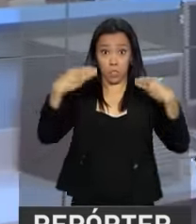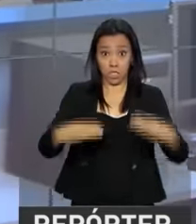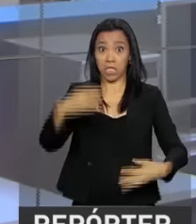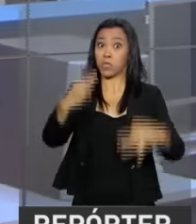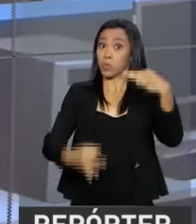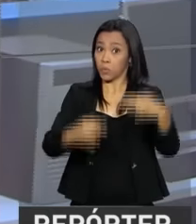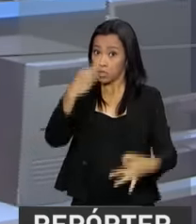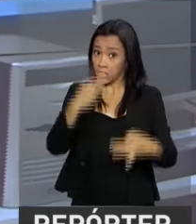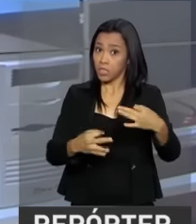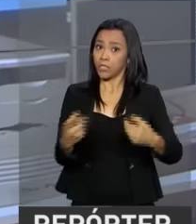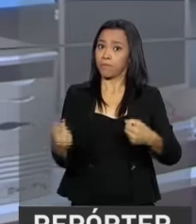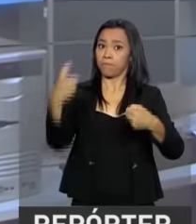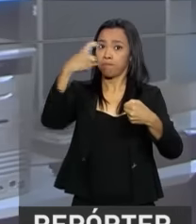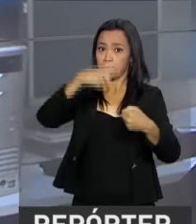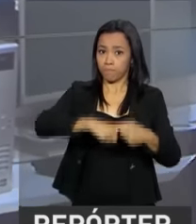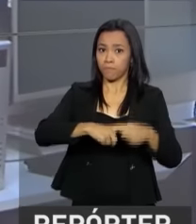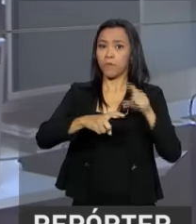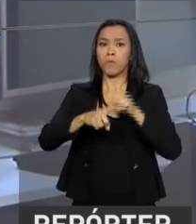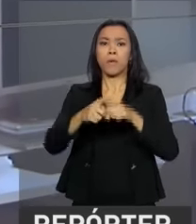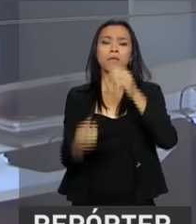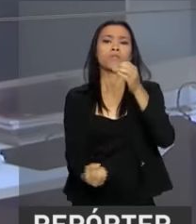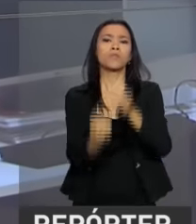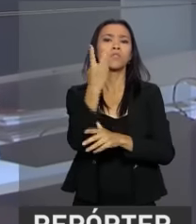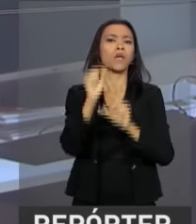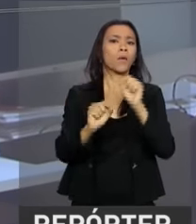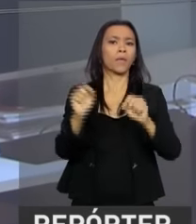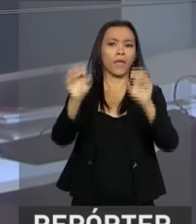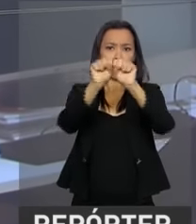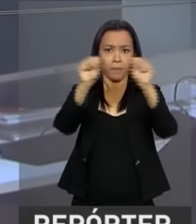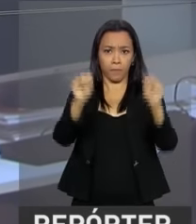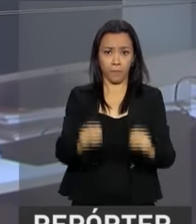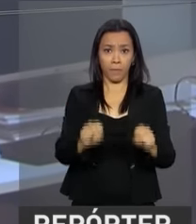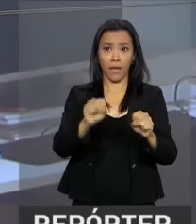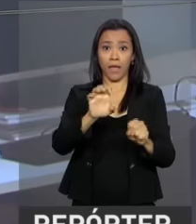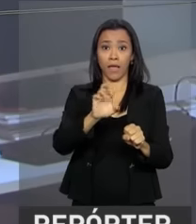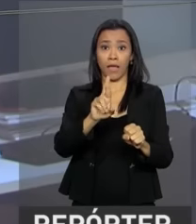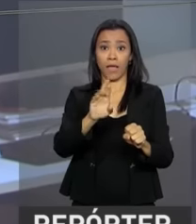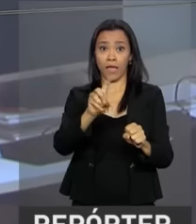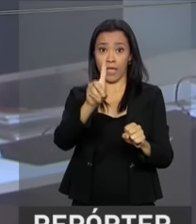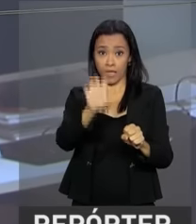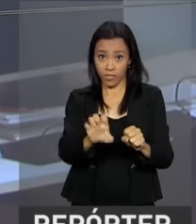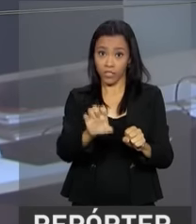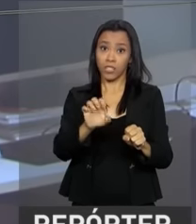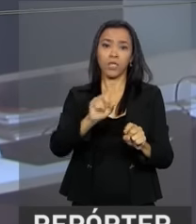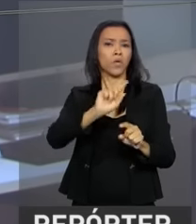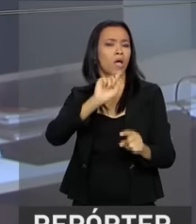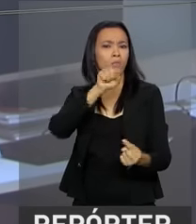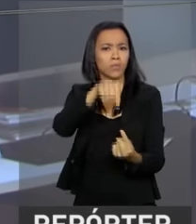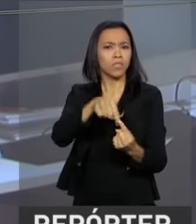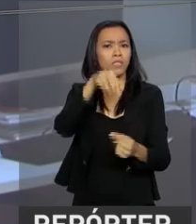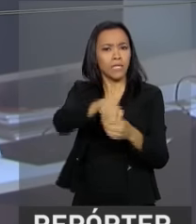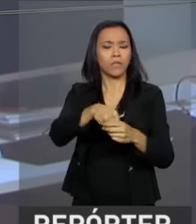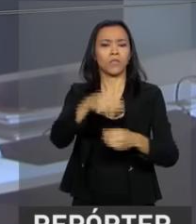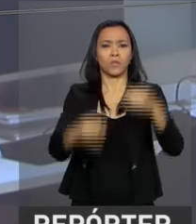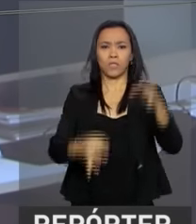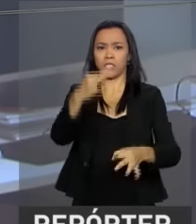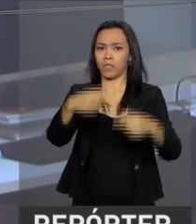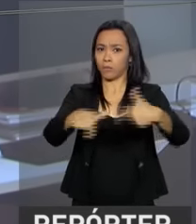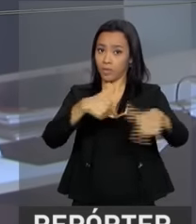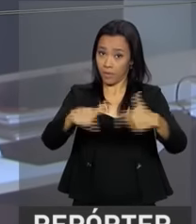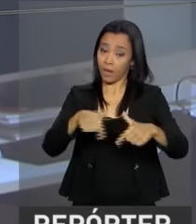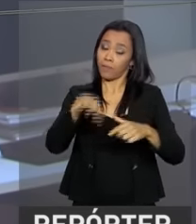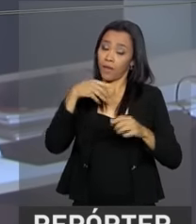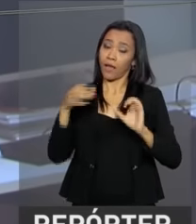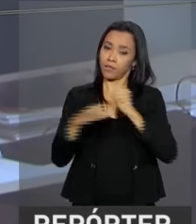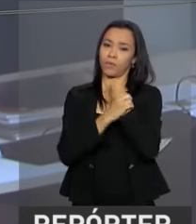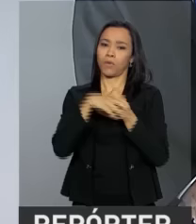Justiça fechou uma parceria para a implantação da Rede Lab na Justiça do Trabalho. A ideia é também garantir o direito de